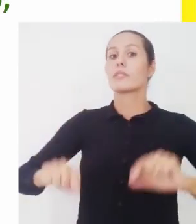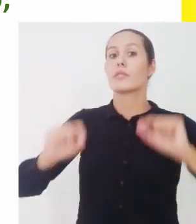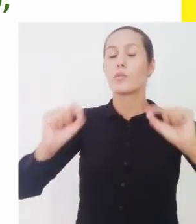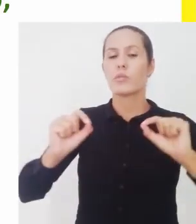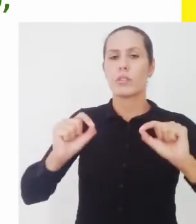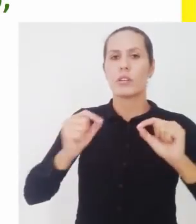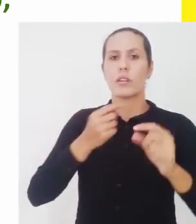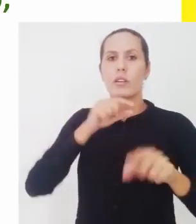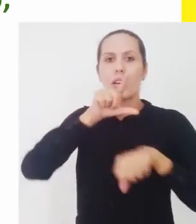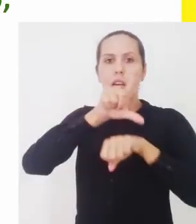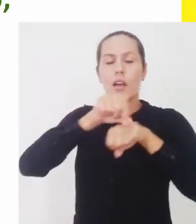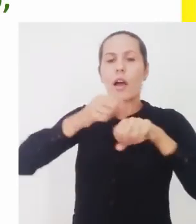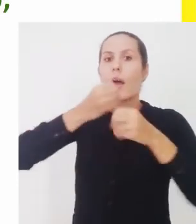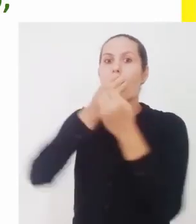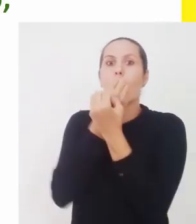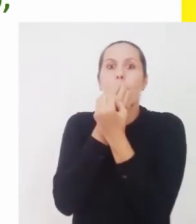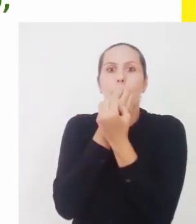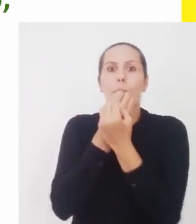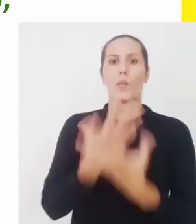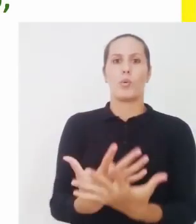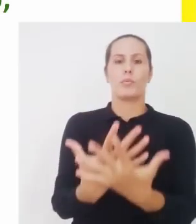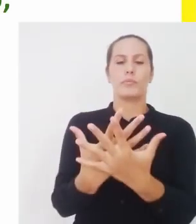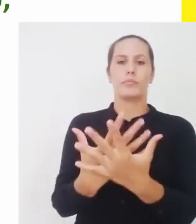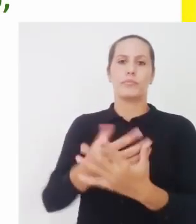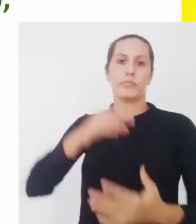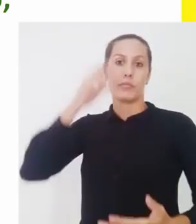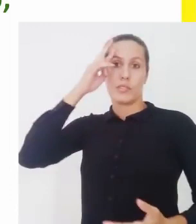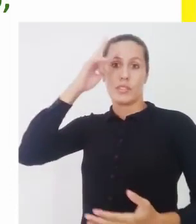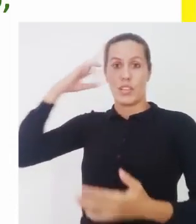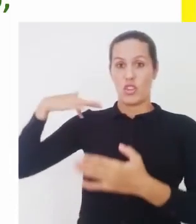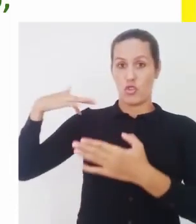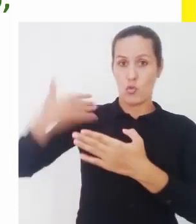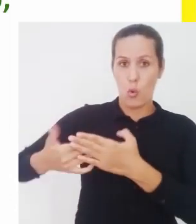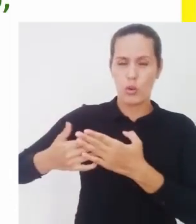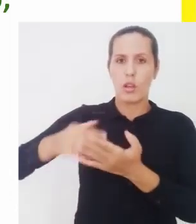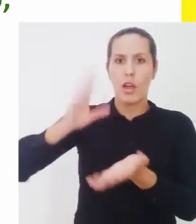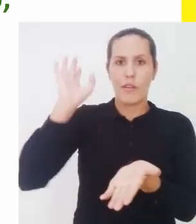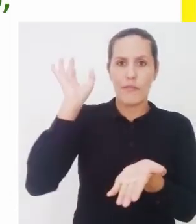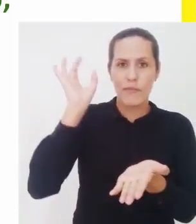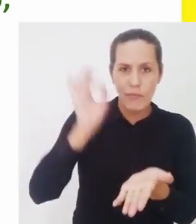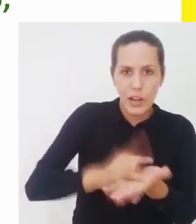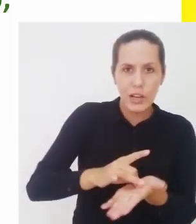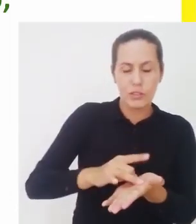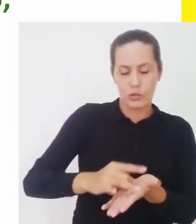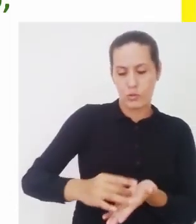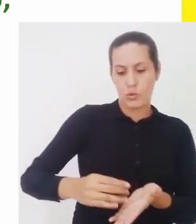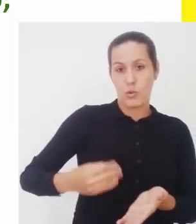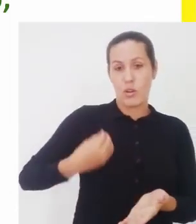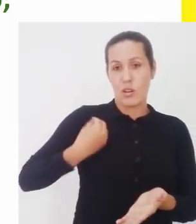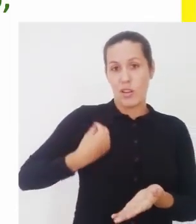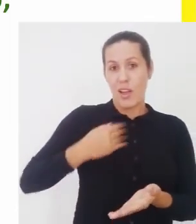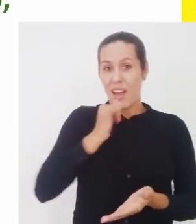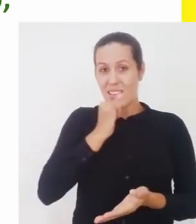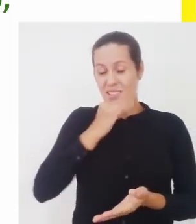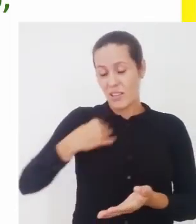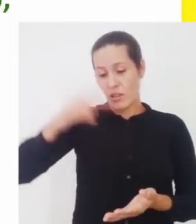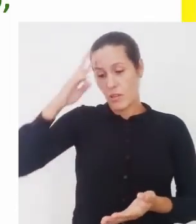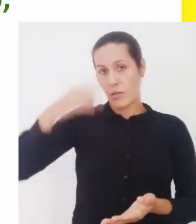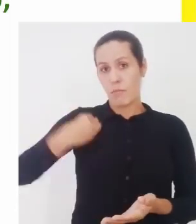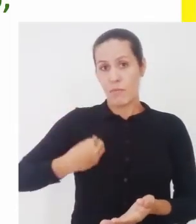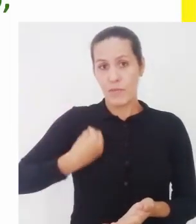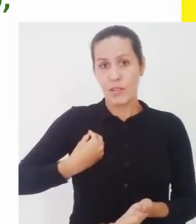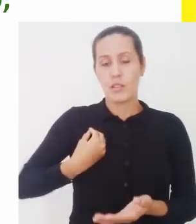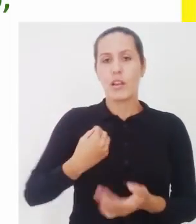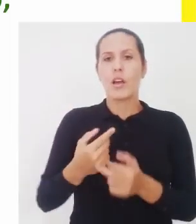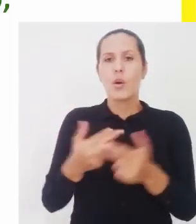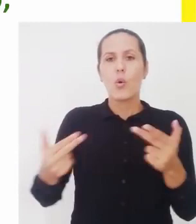programas de televisão que assistimos, os jogos de videogame que jogamos, enfim, tudo isso serve para formar o nosso ponto